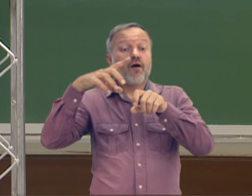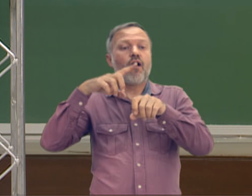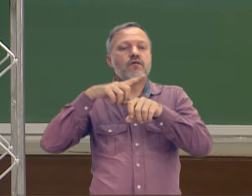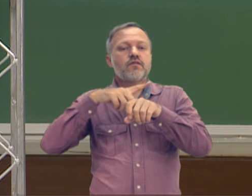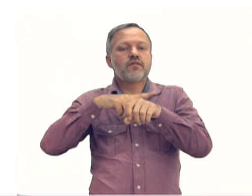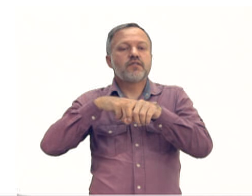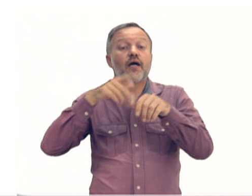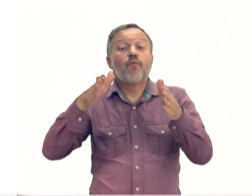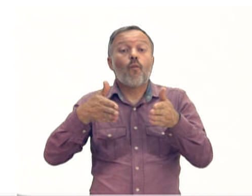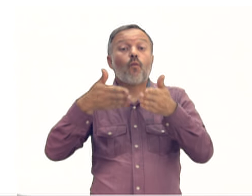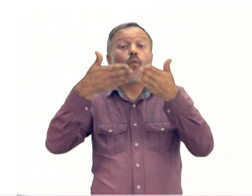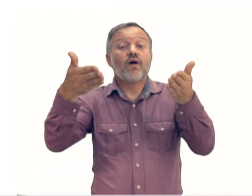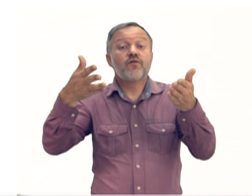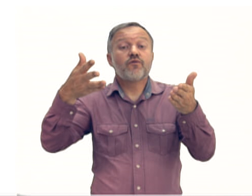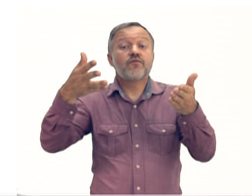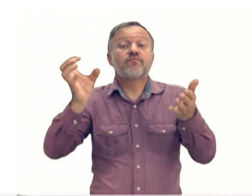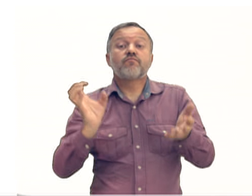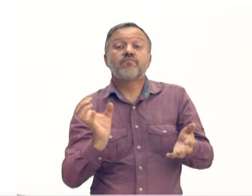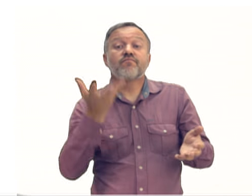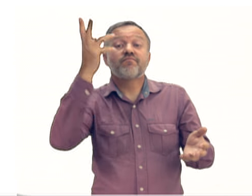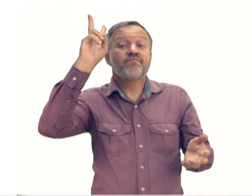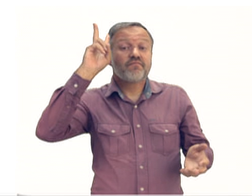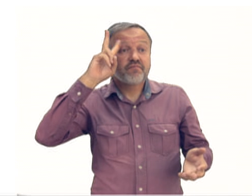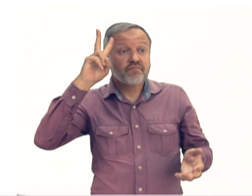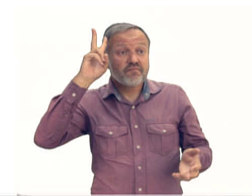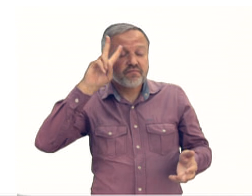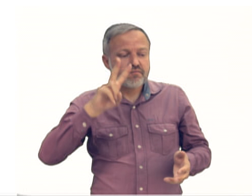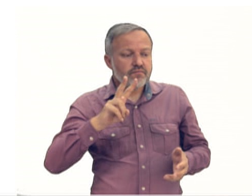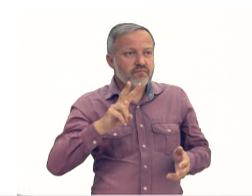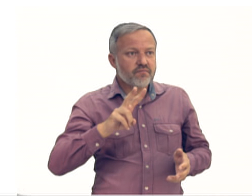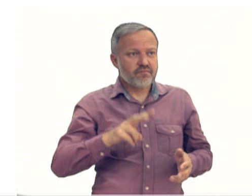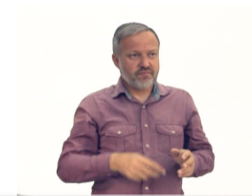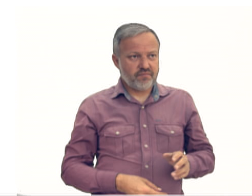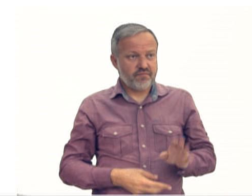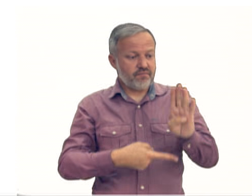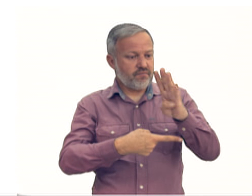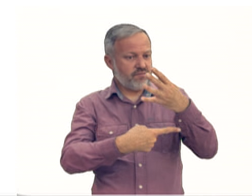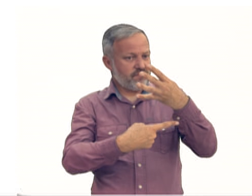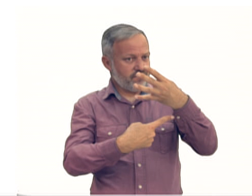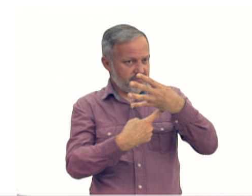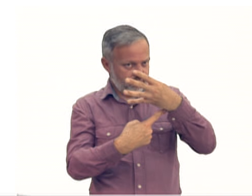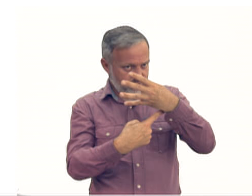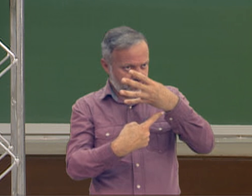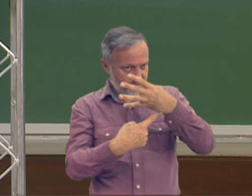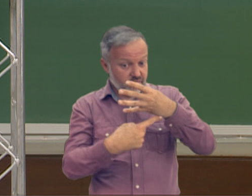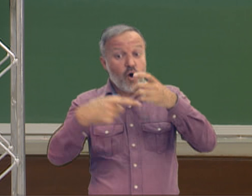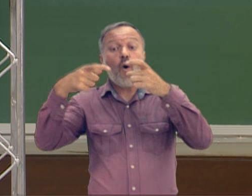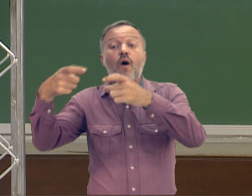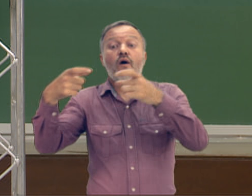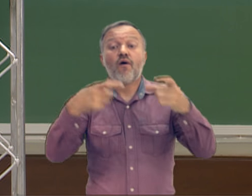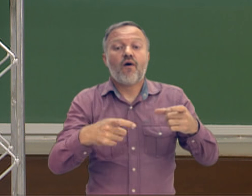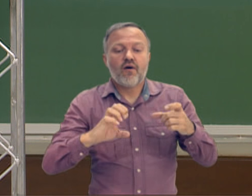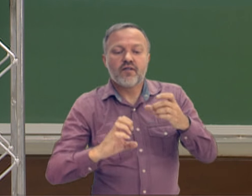acontece a história. E o espaço onde acontece a história.